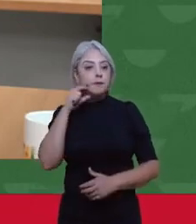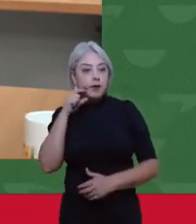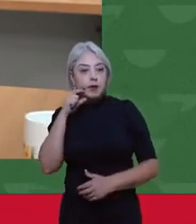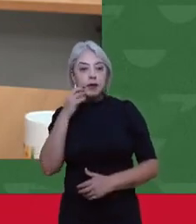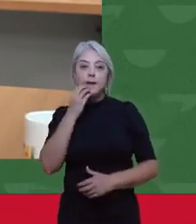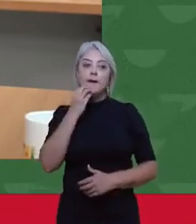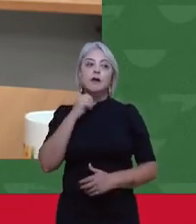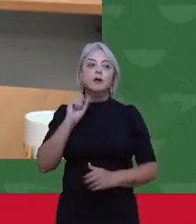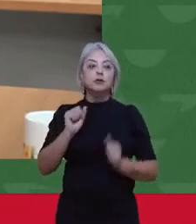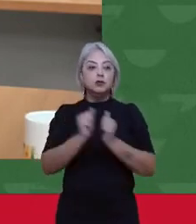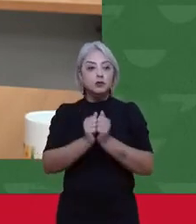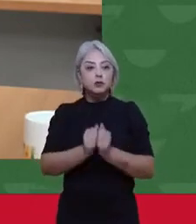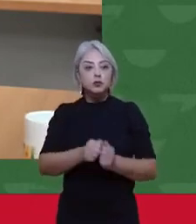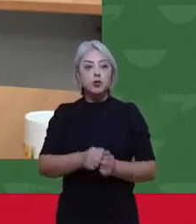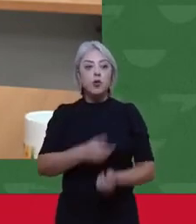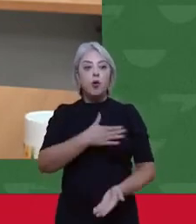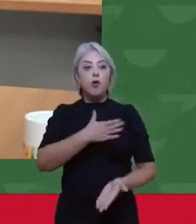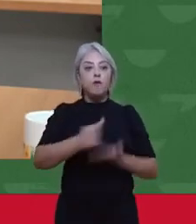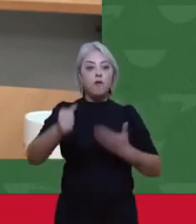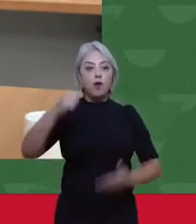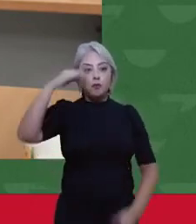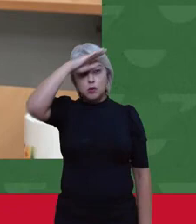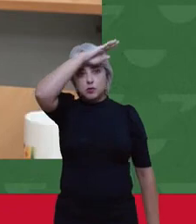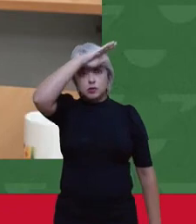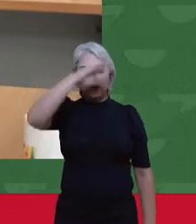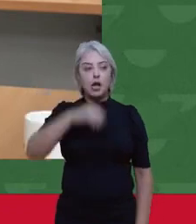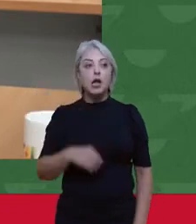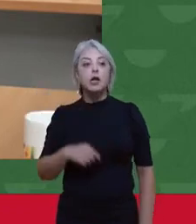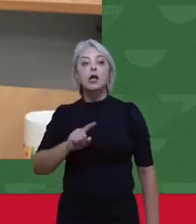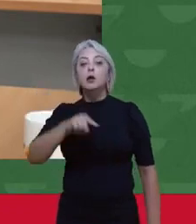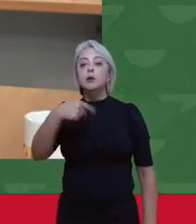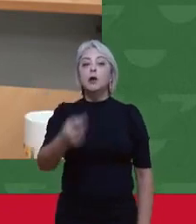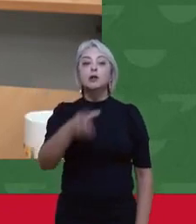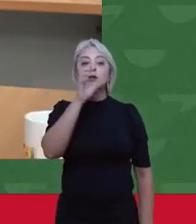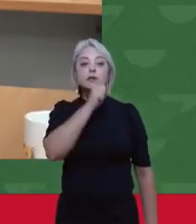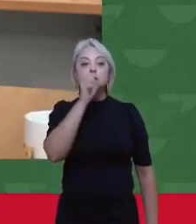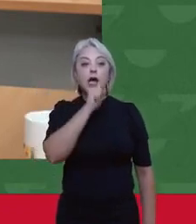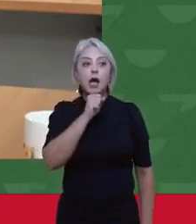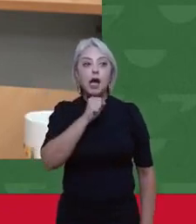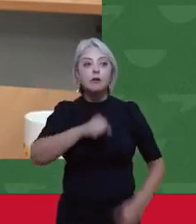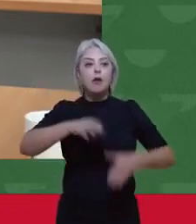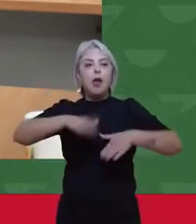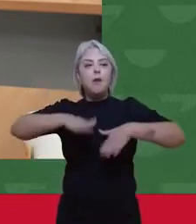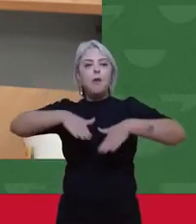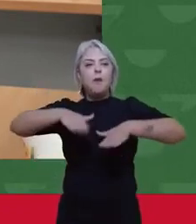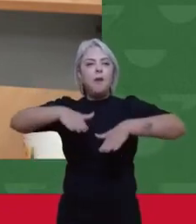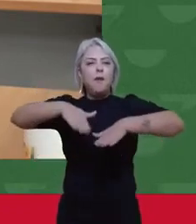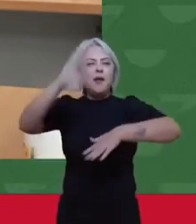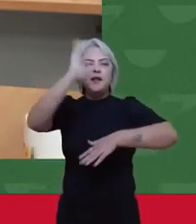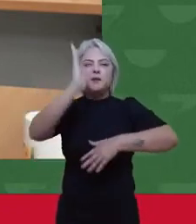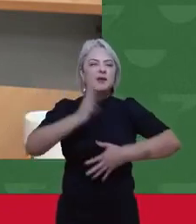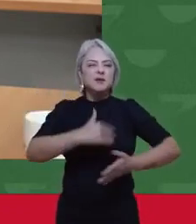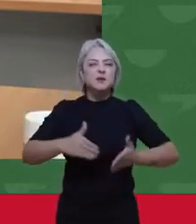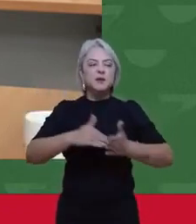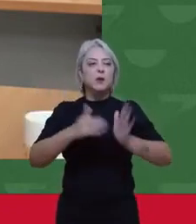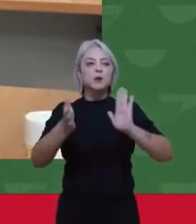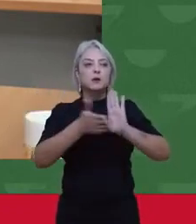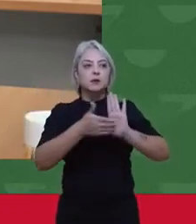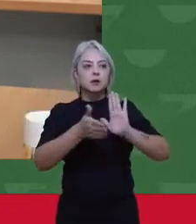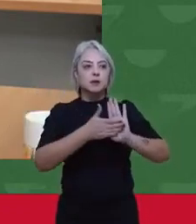palavra de ordem, junto com Fora Bolsonaro. E no próximo sábado, dia 3, as mobilizações pelo Brasil afora, com a